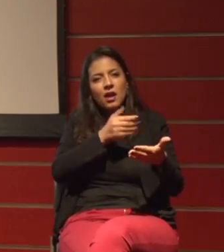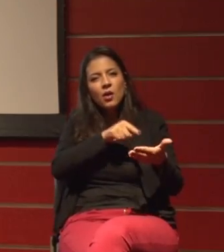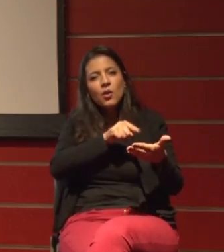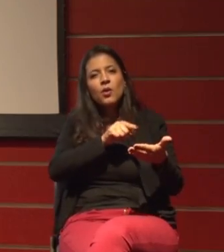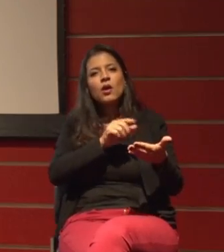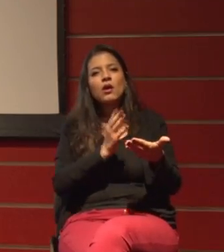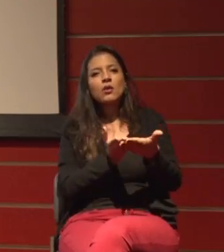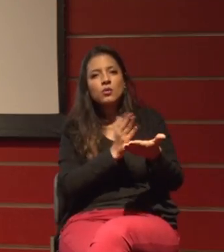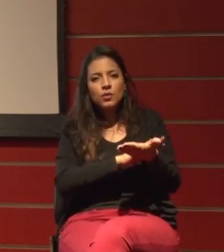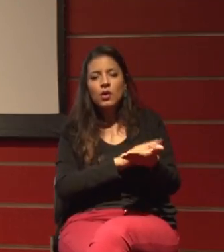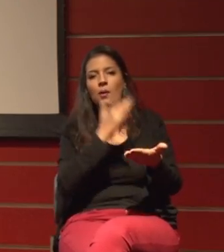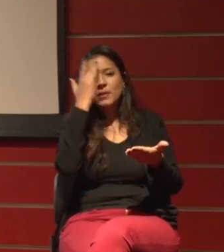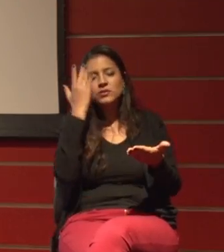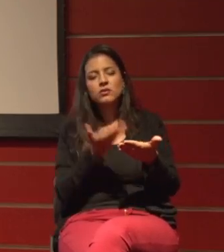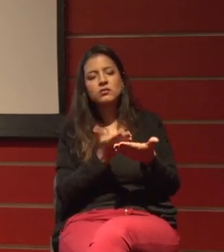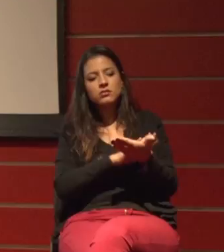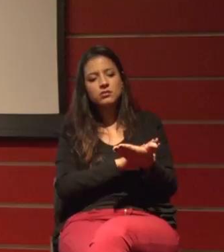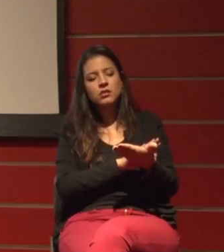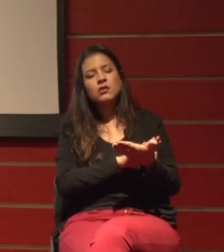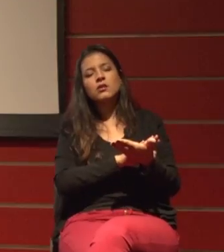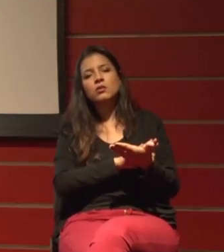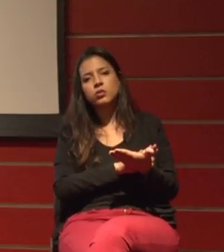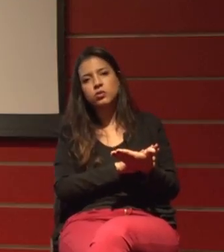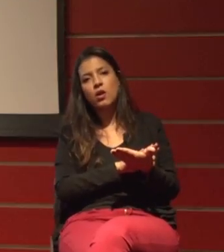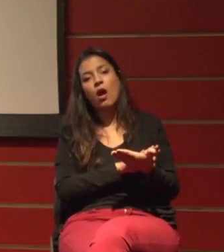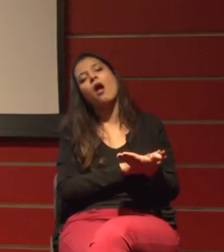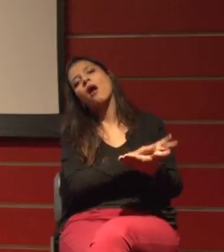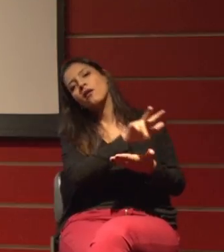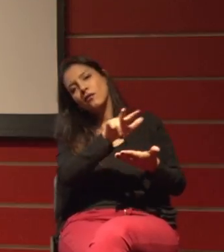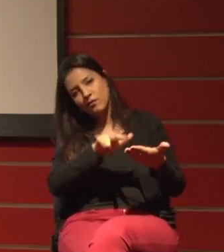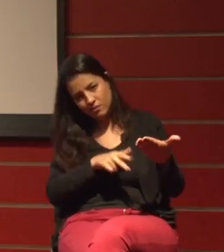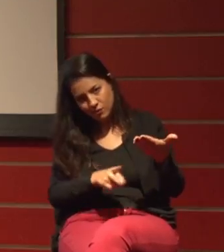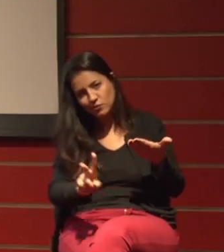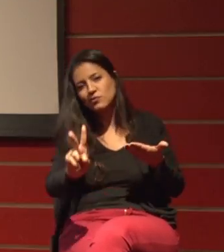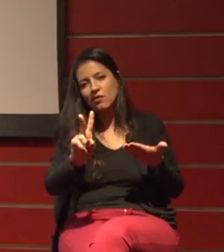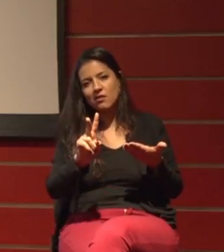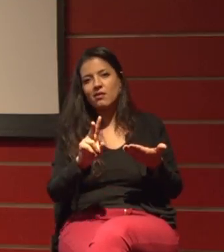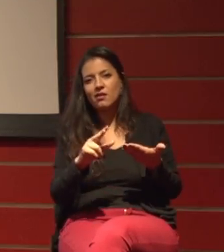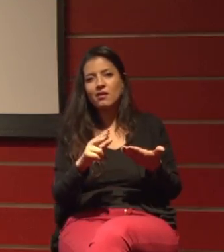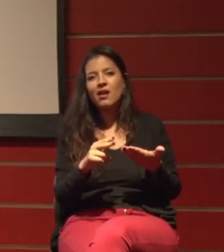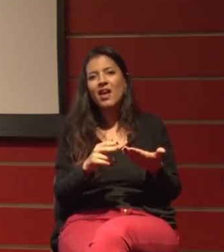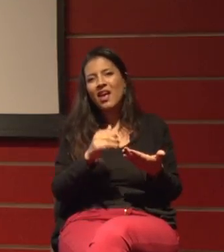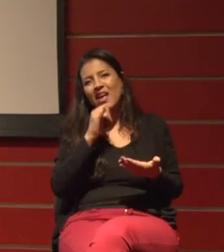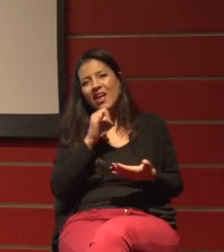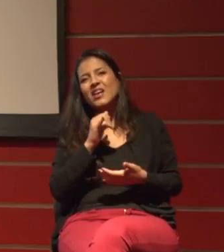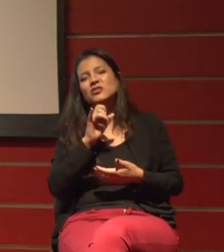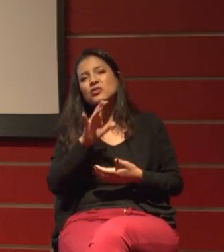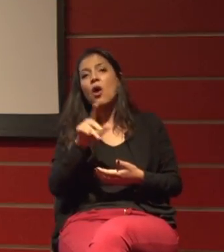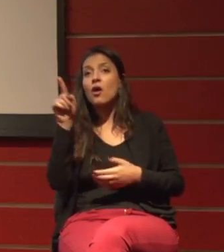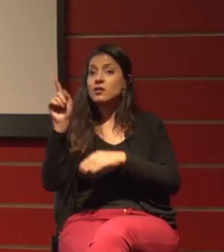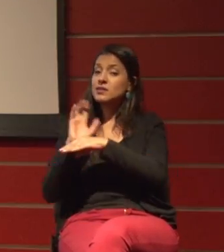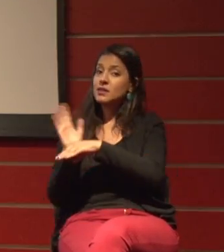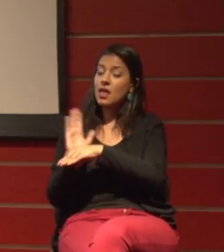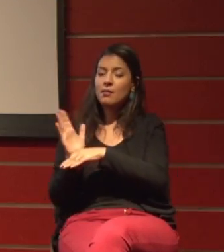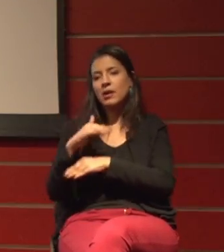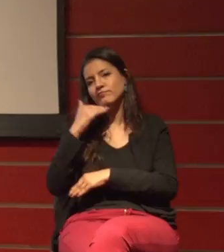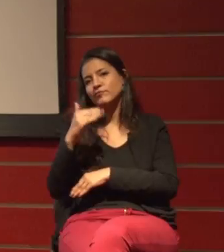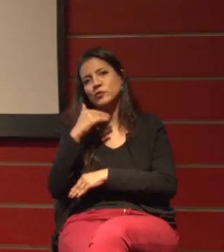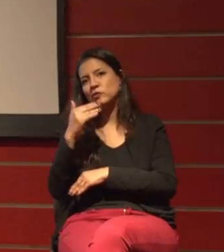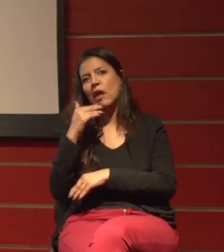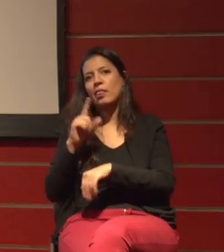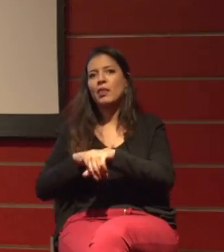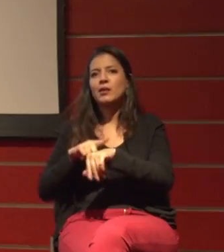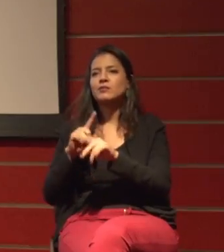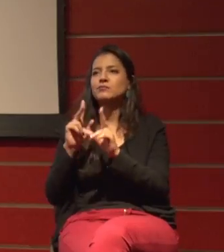leitor Respirar para ele que é algo que não dá para você fazer em TV ou em cinema por causa de custo